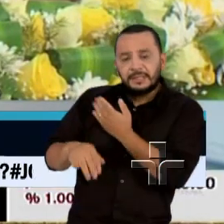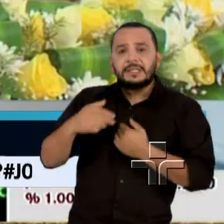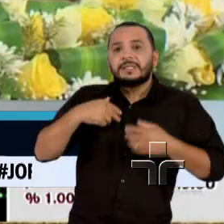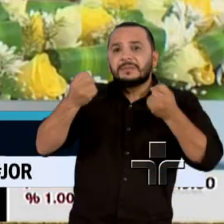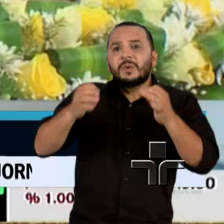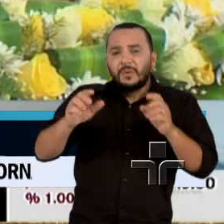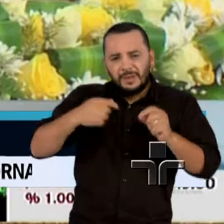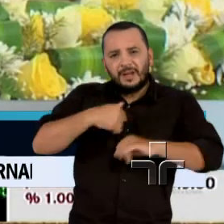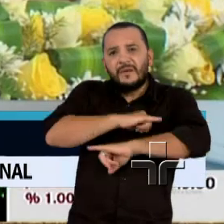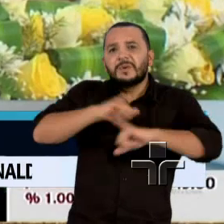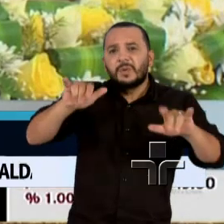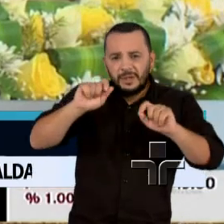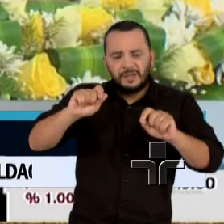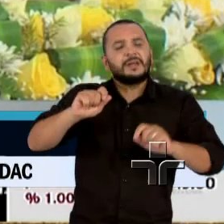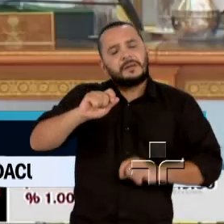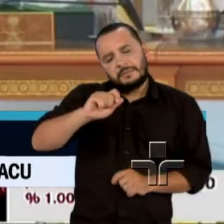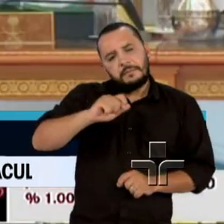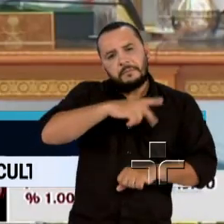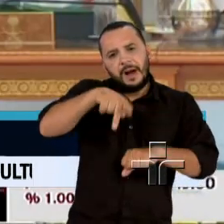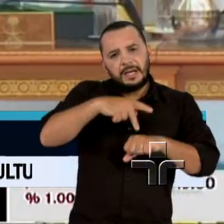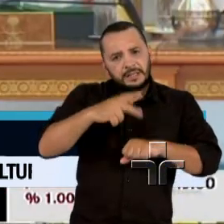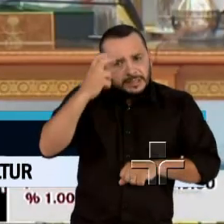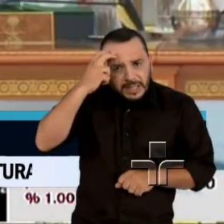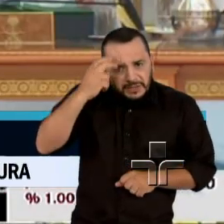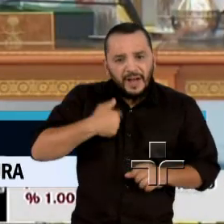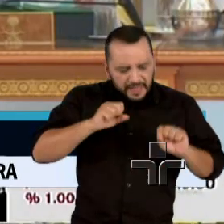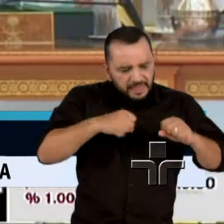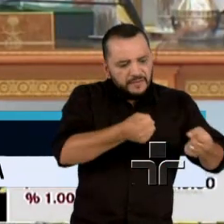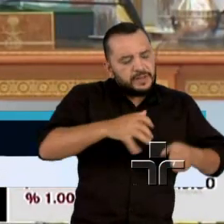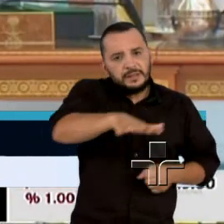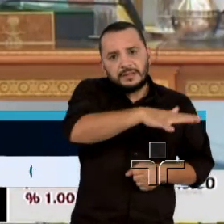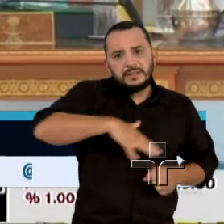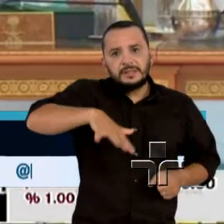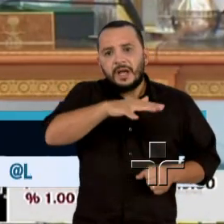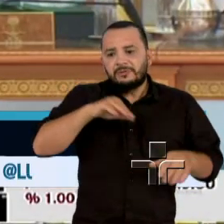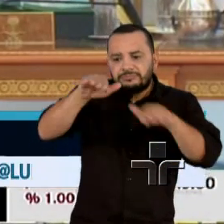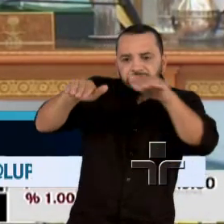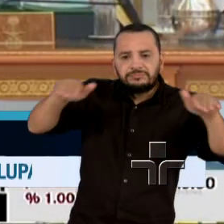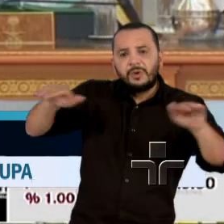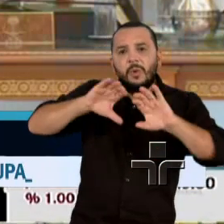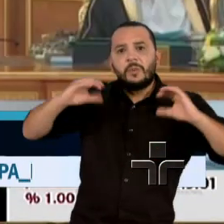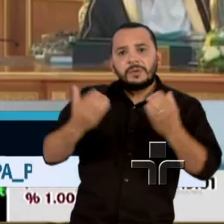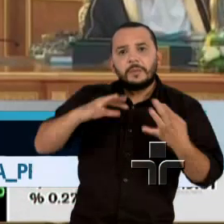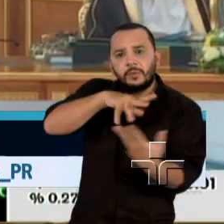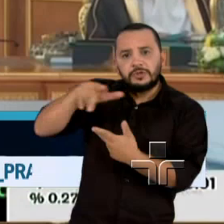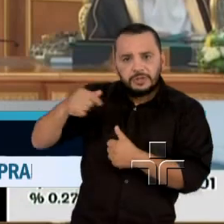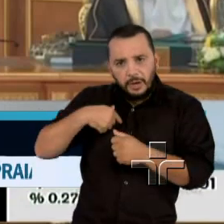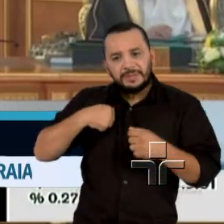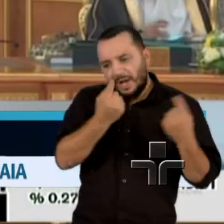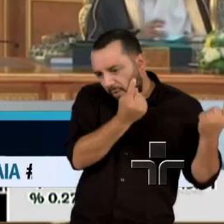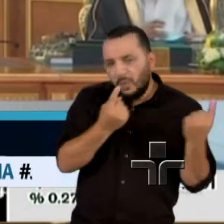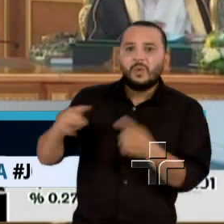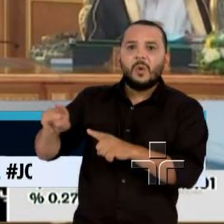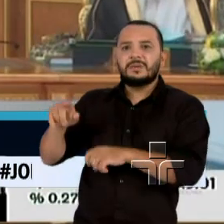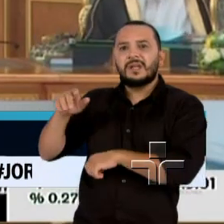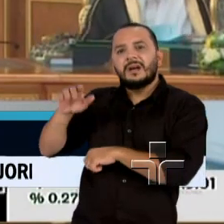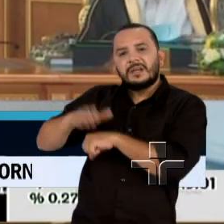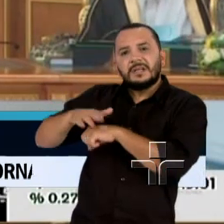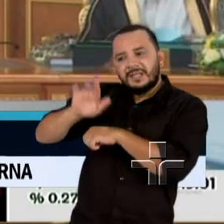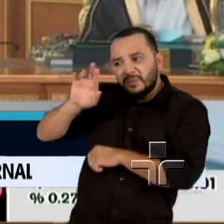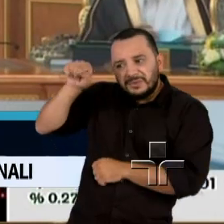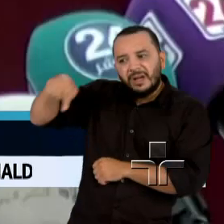que o país vai defender as suas terras e pediu apoio da comunidade internacional para combater e condenar os responsáveis